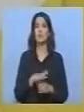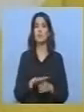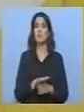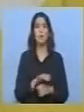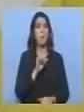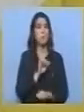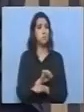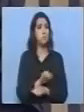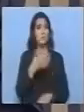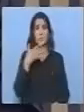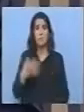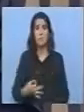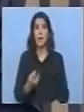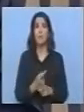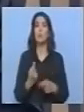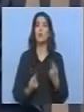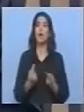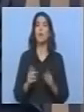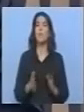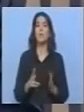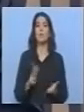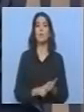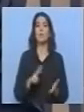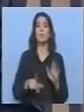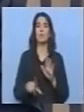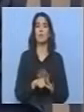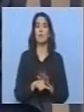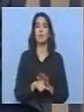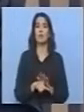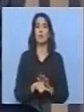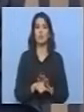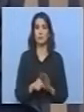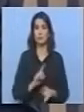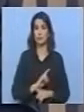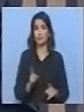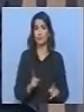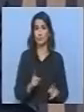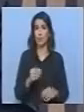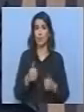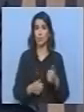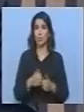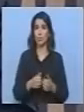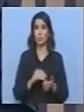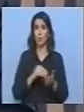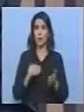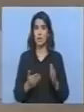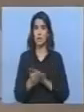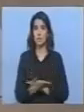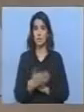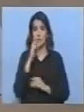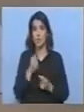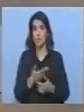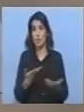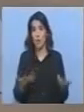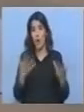quase total, porque muitas vezes nem é preciso aprovar nenhuma lei que impeça a realização de concurso de contratação. Basta não haver dinheiro